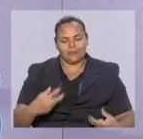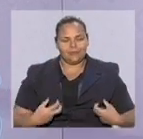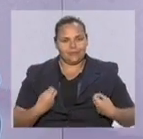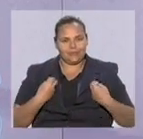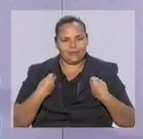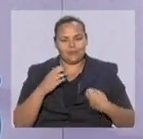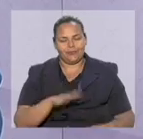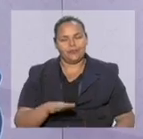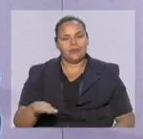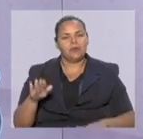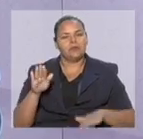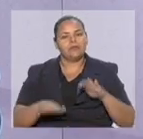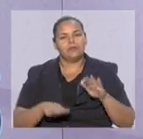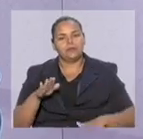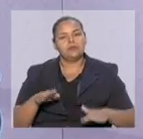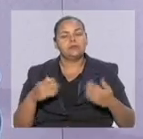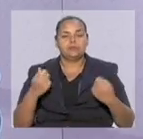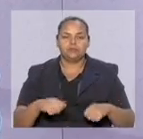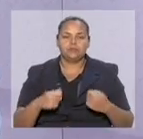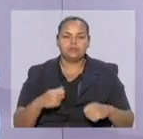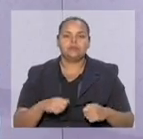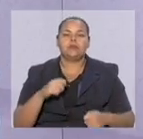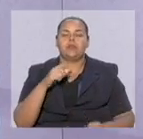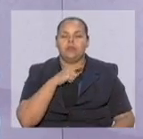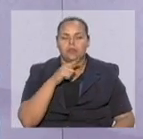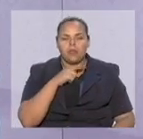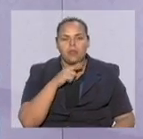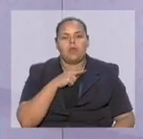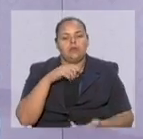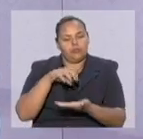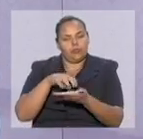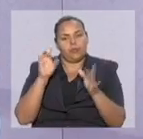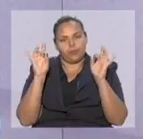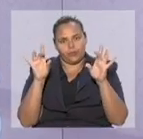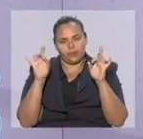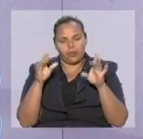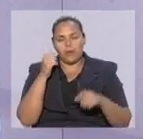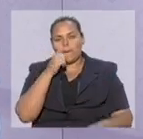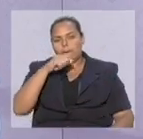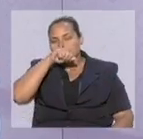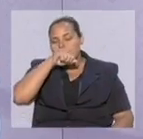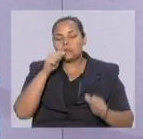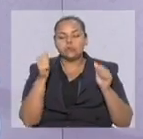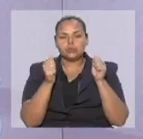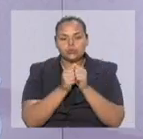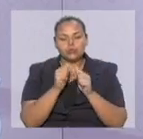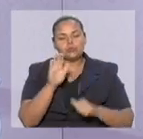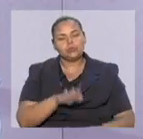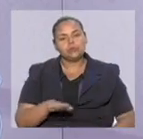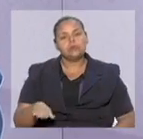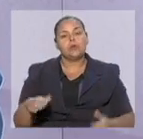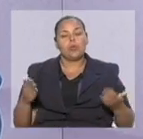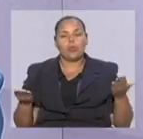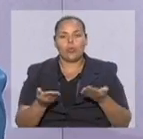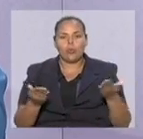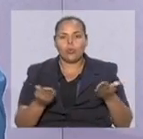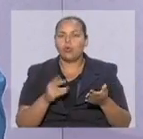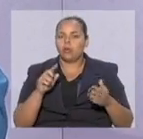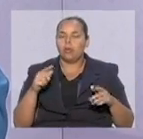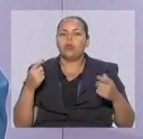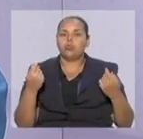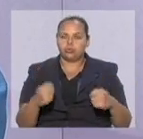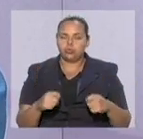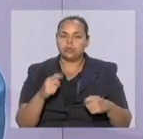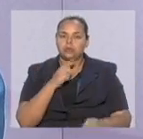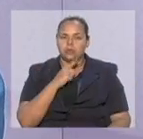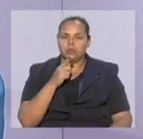câncer infantil, muitas das vezes ele tem centros especializados, ou seja, a mãe tem que ficar com a criança. Isso hoje